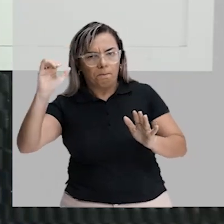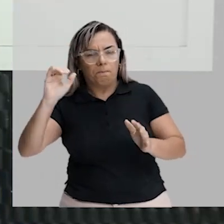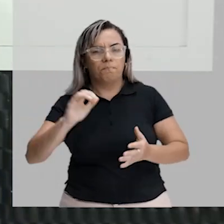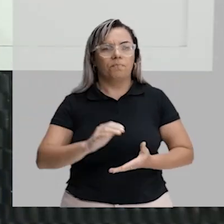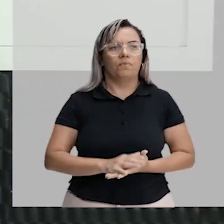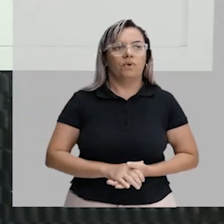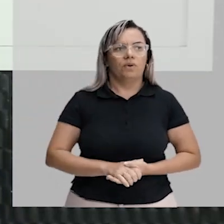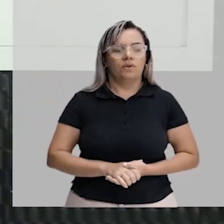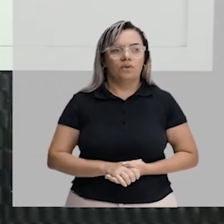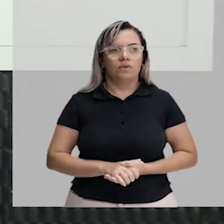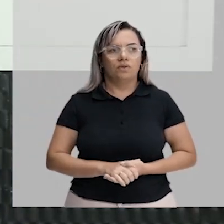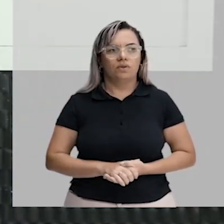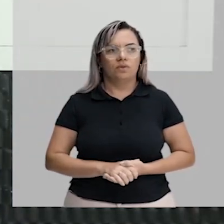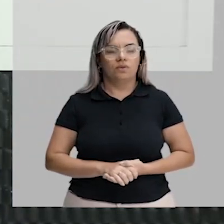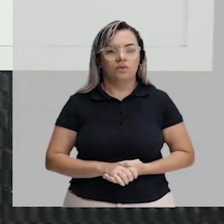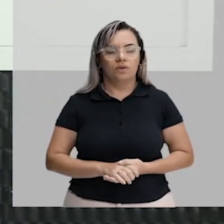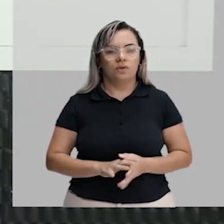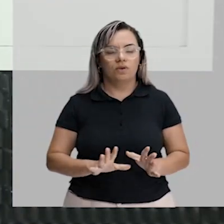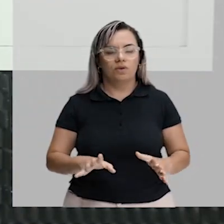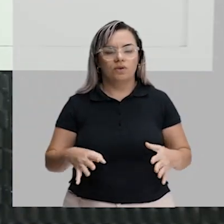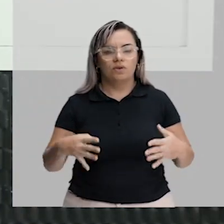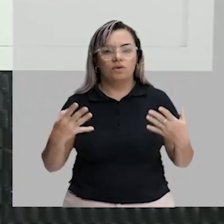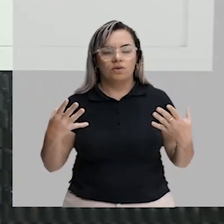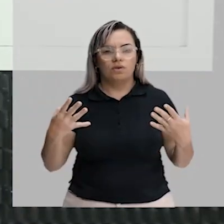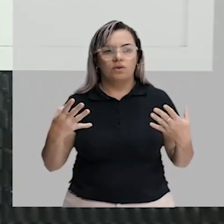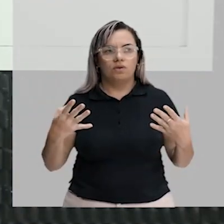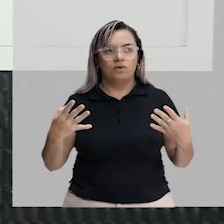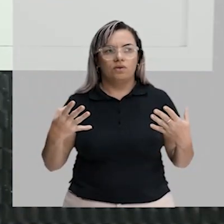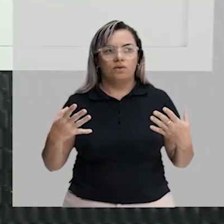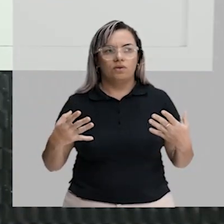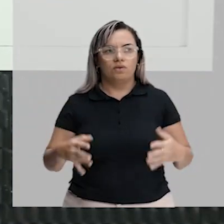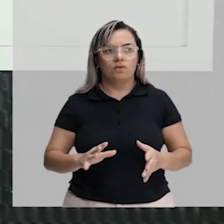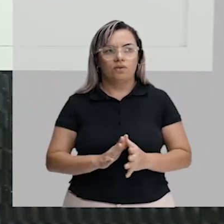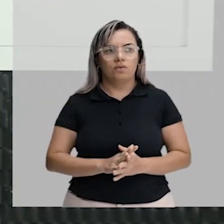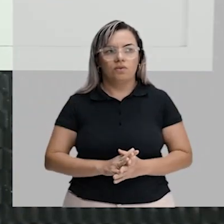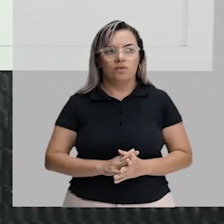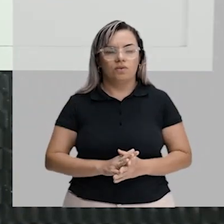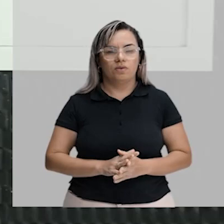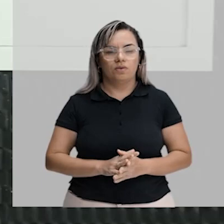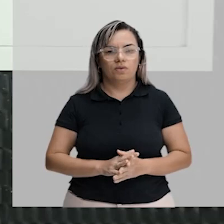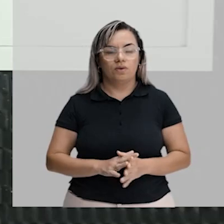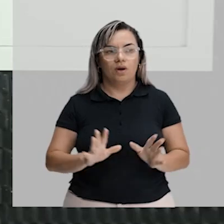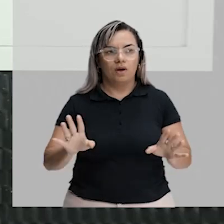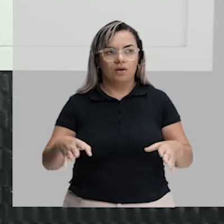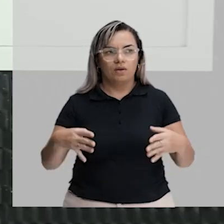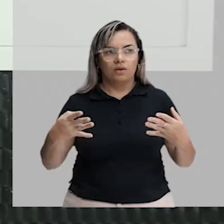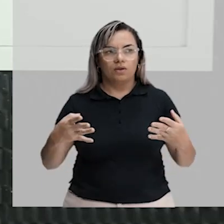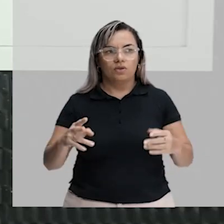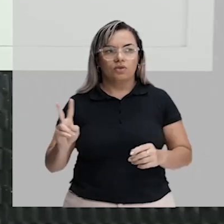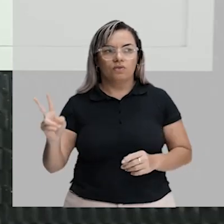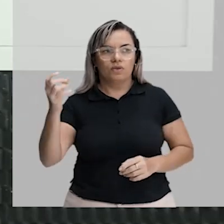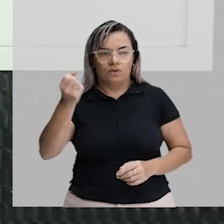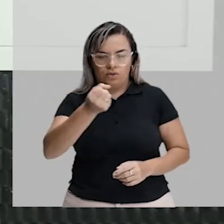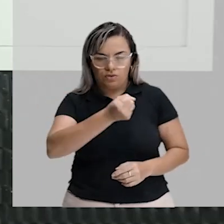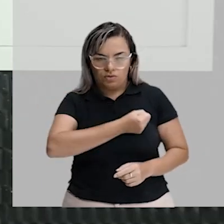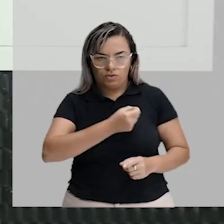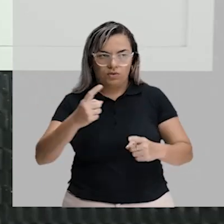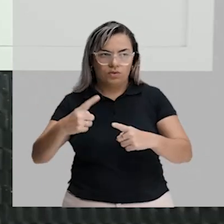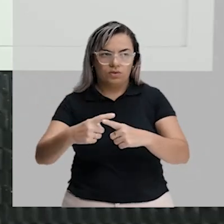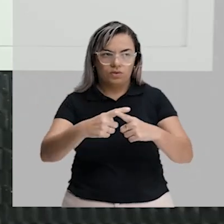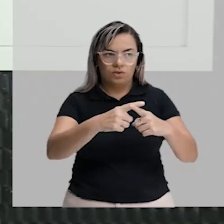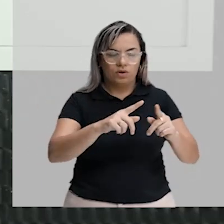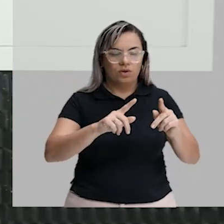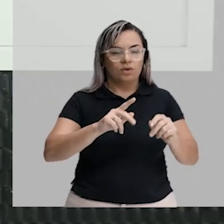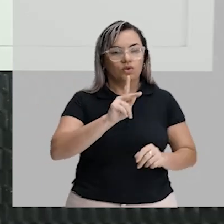bem. Se liga agora nessa observação aqui, tá? Se o valor numérico do polinômio px para um x igual